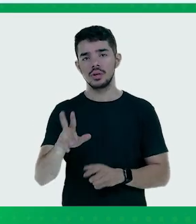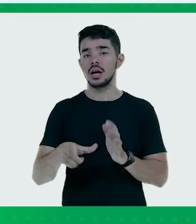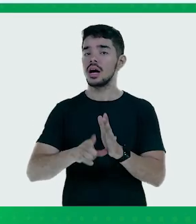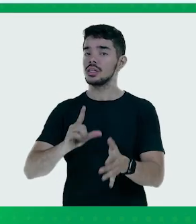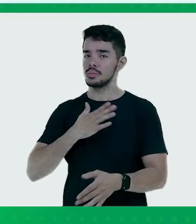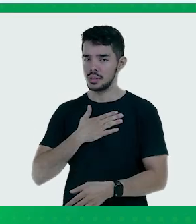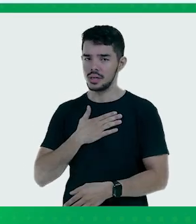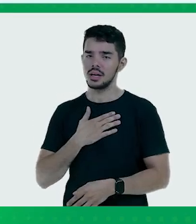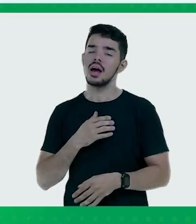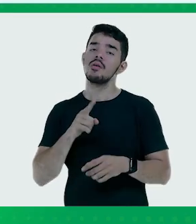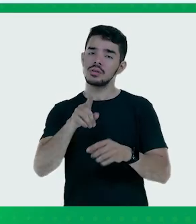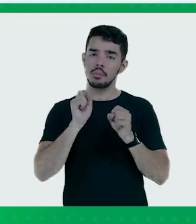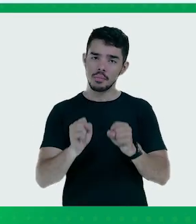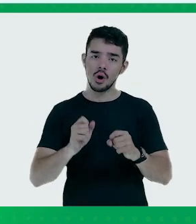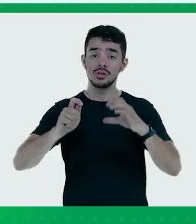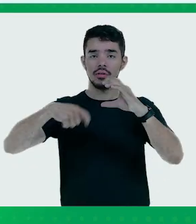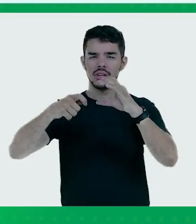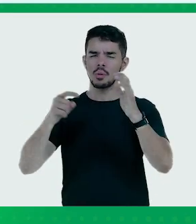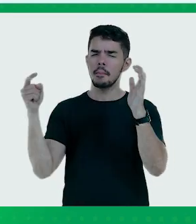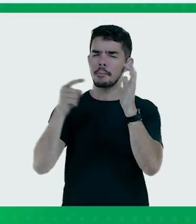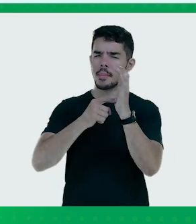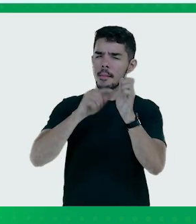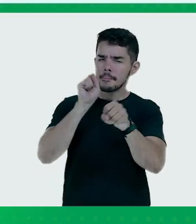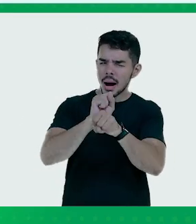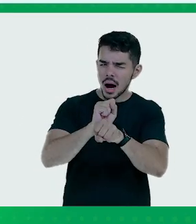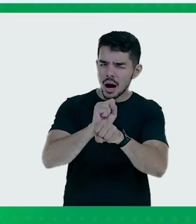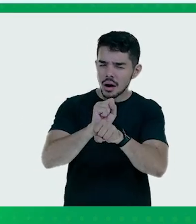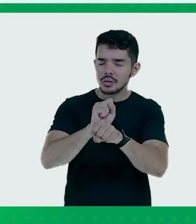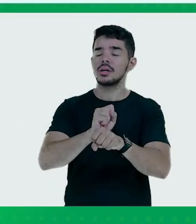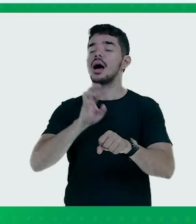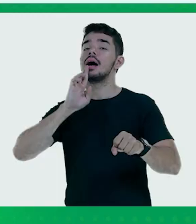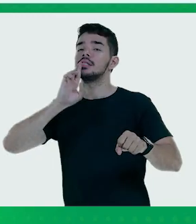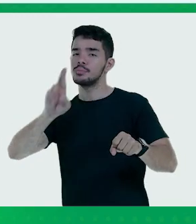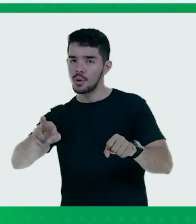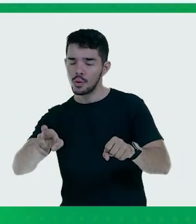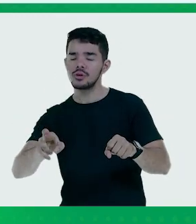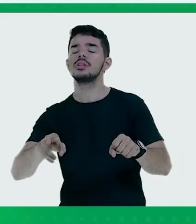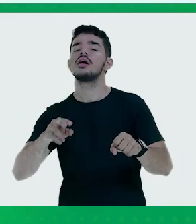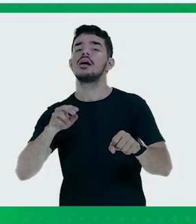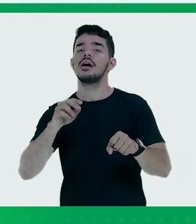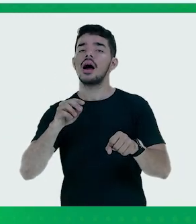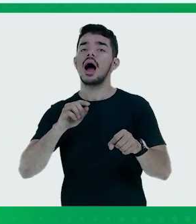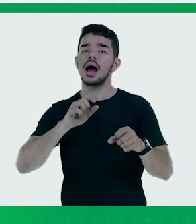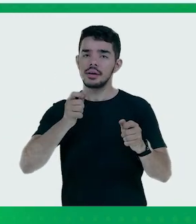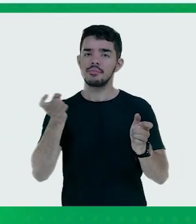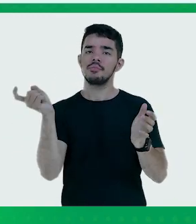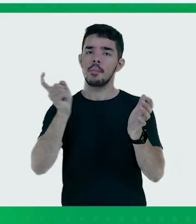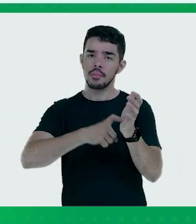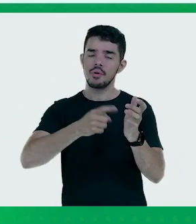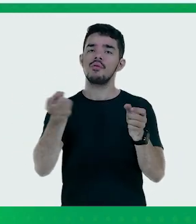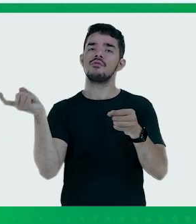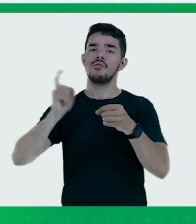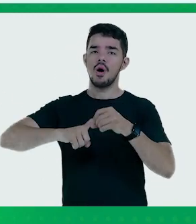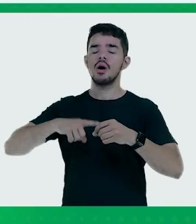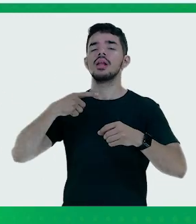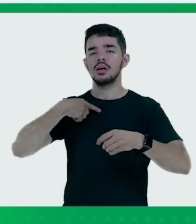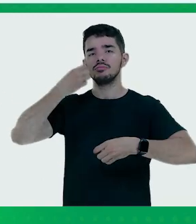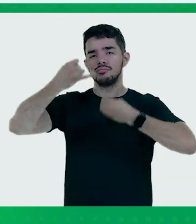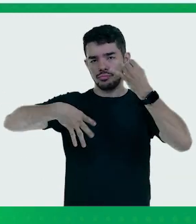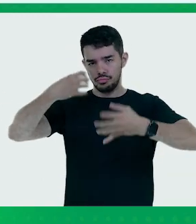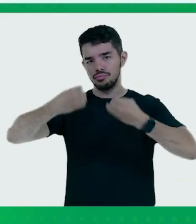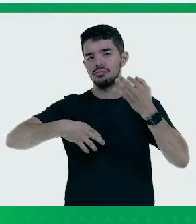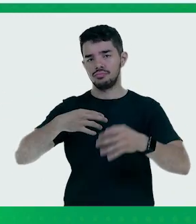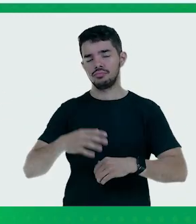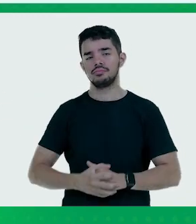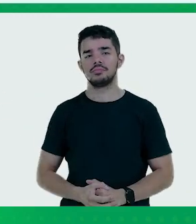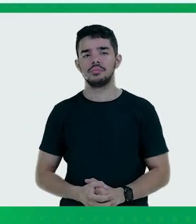antes de mim. Se possível, dê até uma pausa aí no vídeo, responda a questão e espere, né, a minha observação